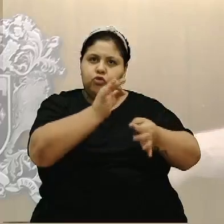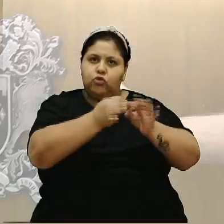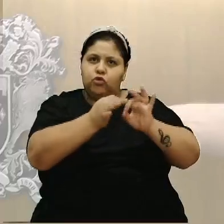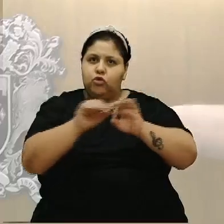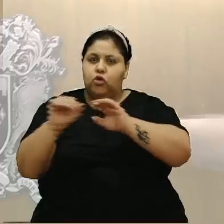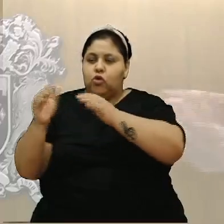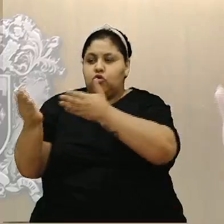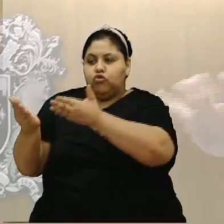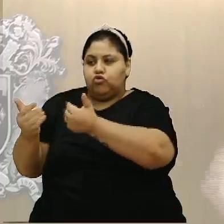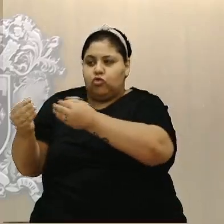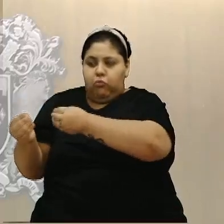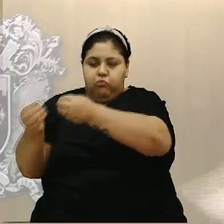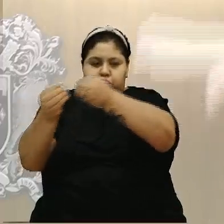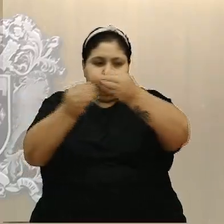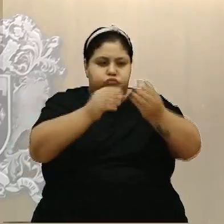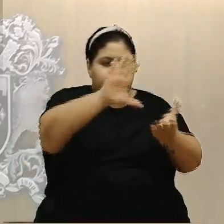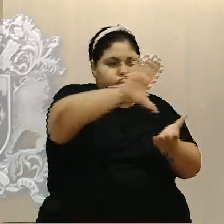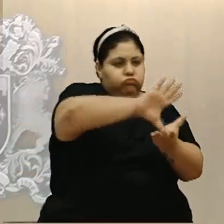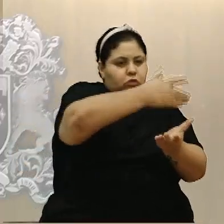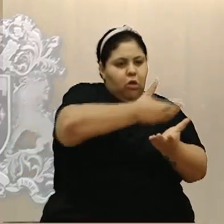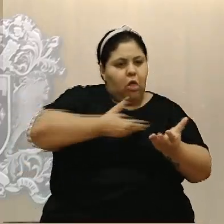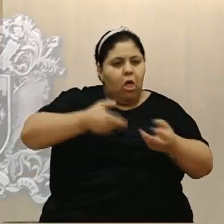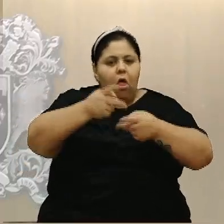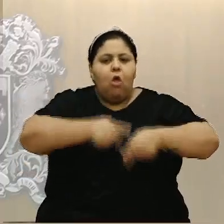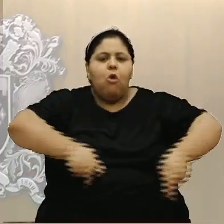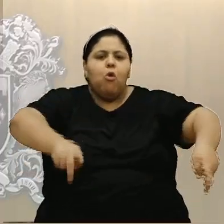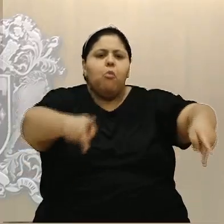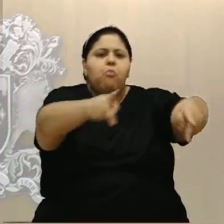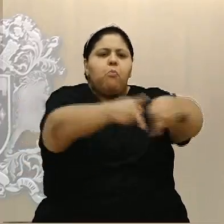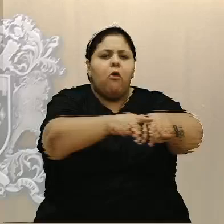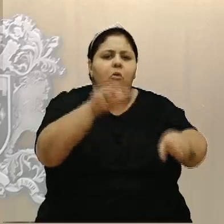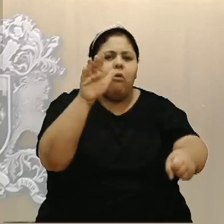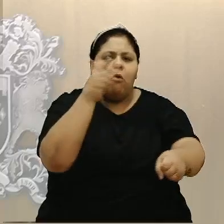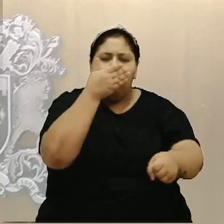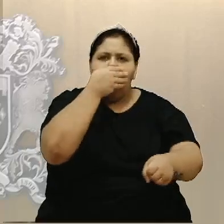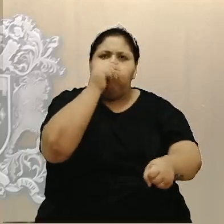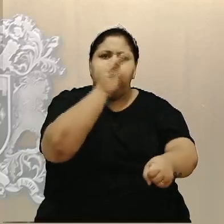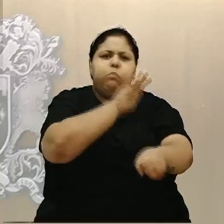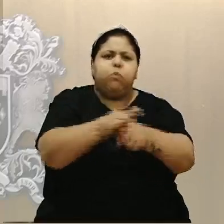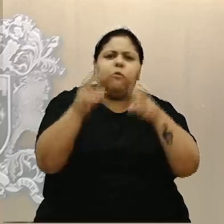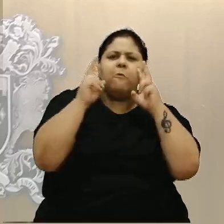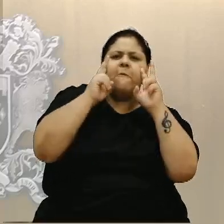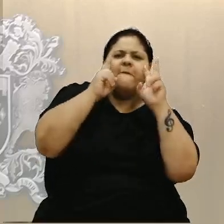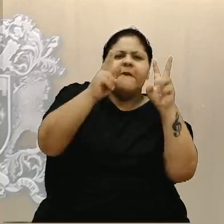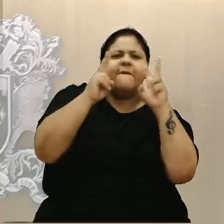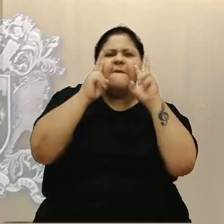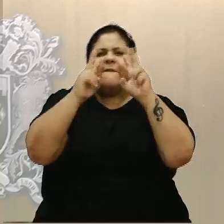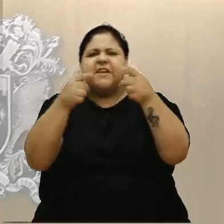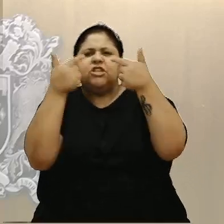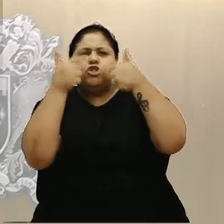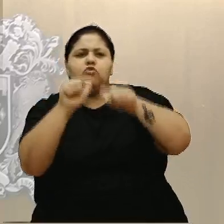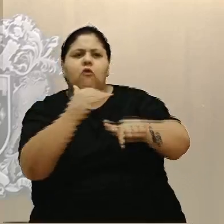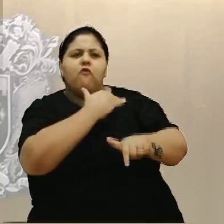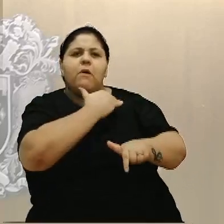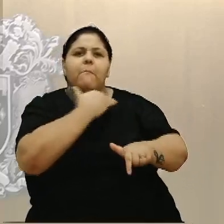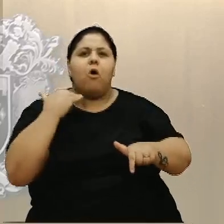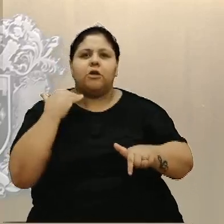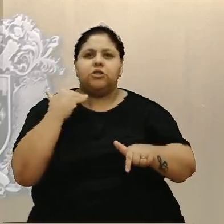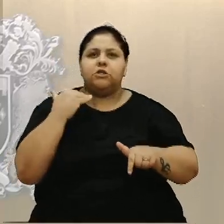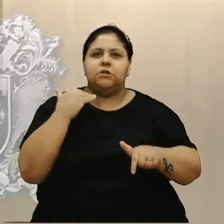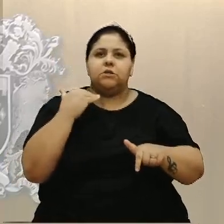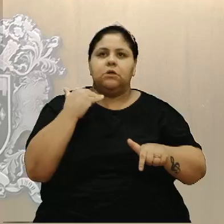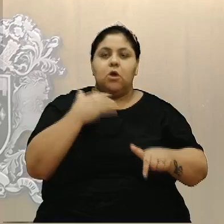praça pública. A turba, o povo já estava ali lotado, querendo ver mais uma tragédia. O